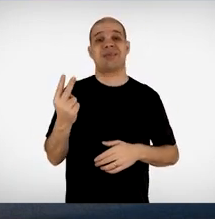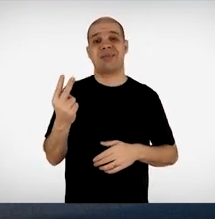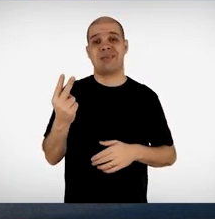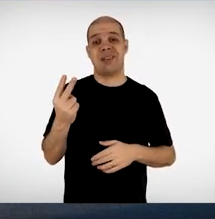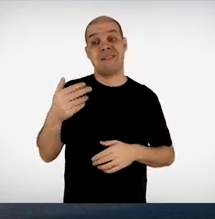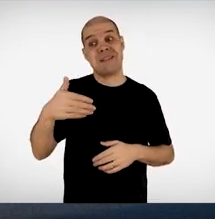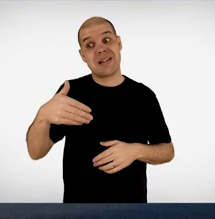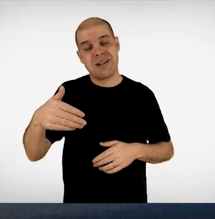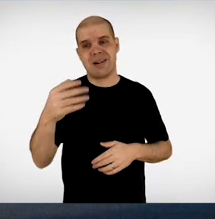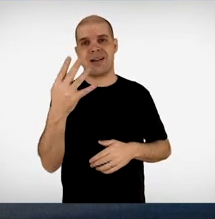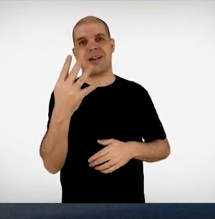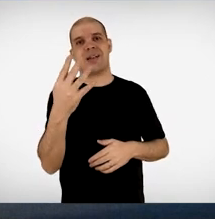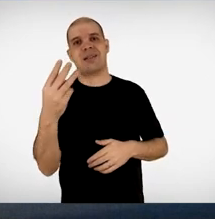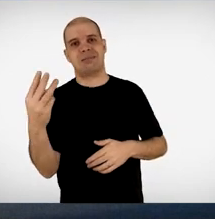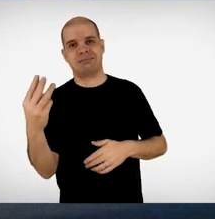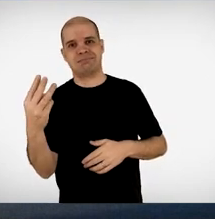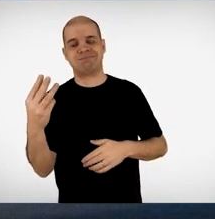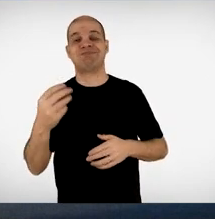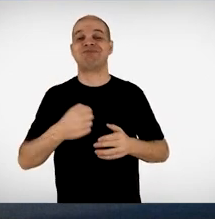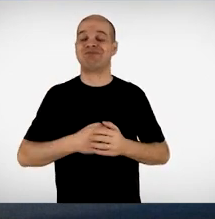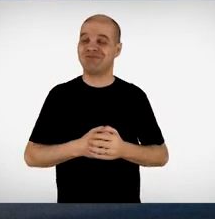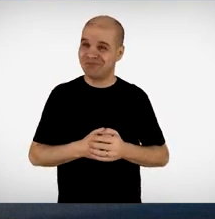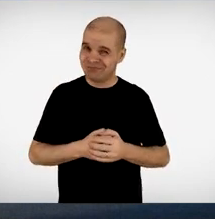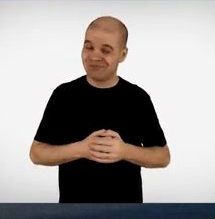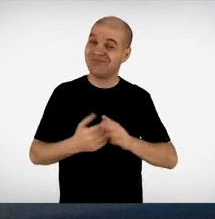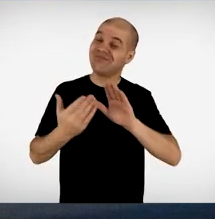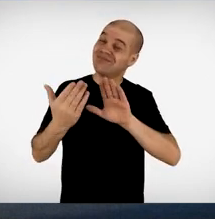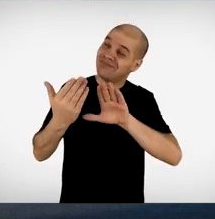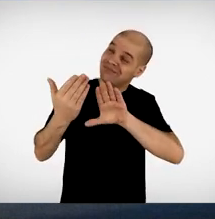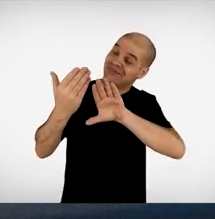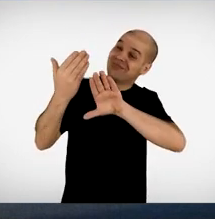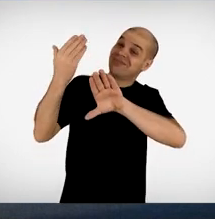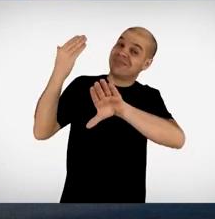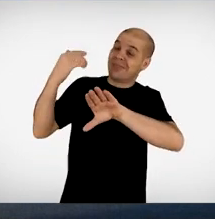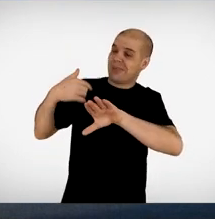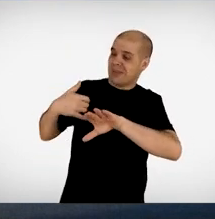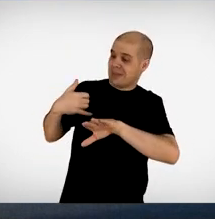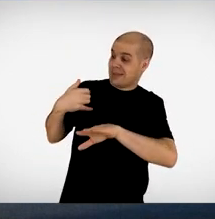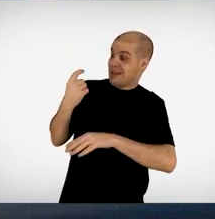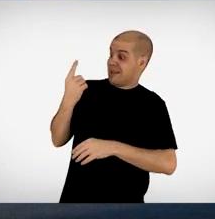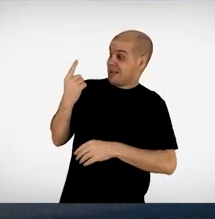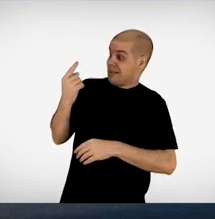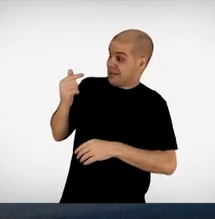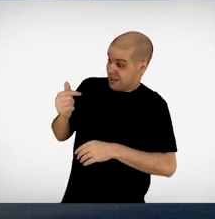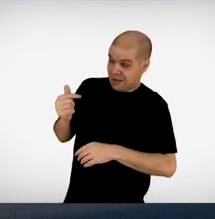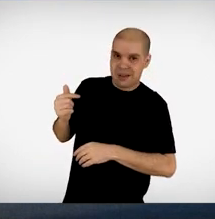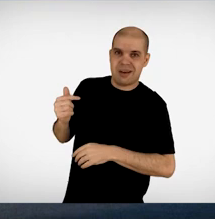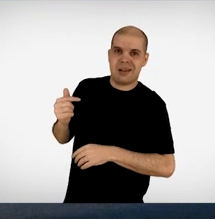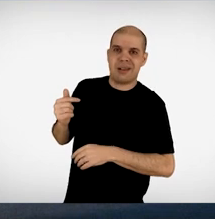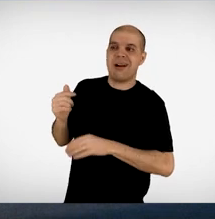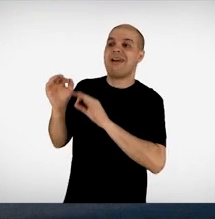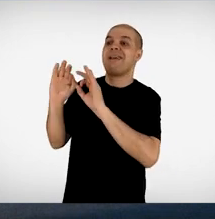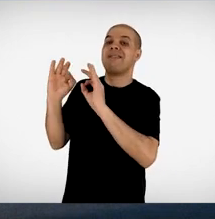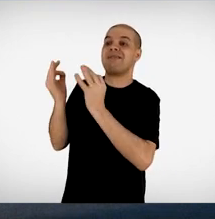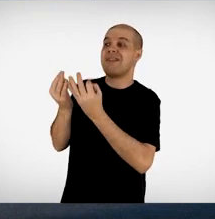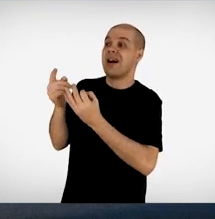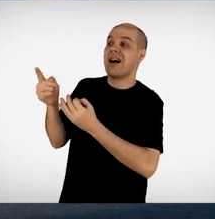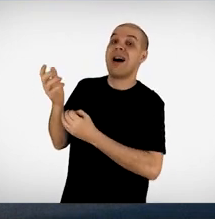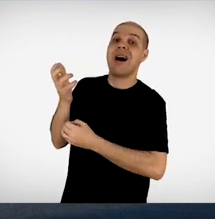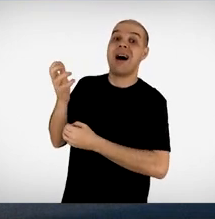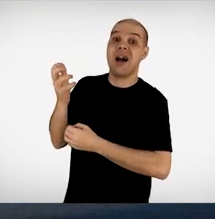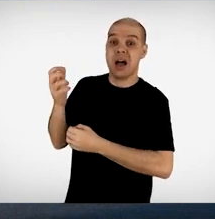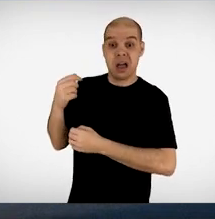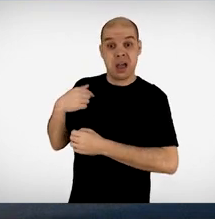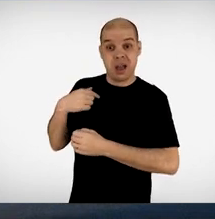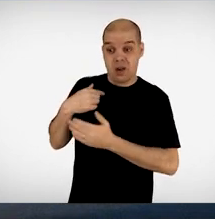Mas agora que eu comecei a estudar o que eu queria ter decidido aos 17, porque me foi cobrado aos 17 já escolher uma profissão que desse